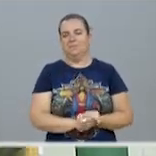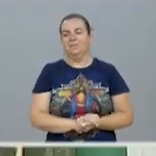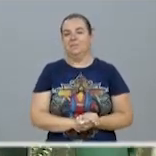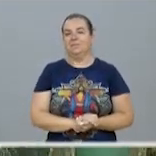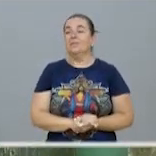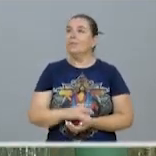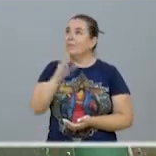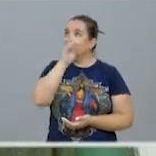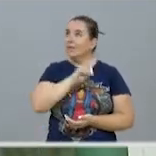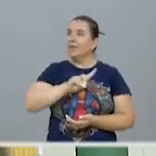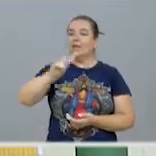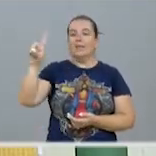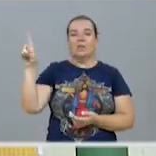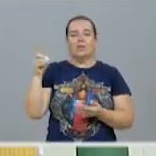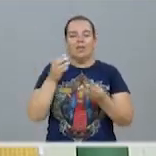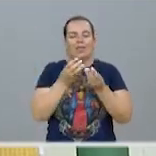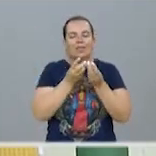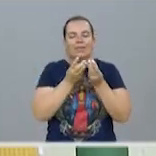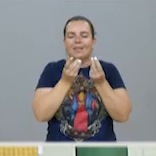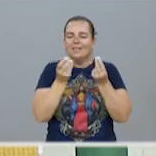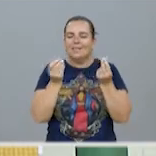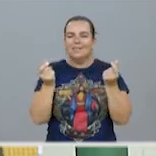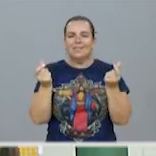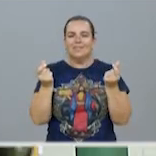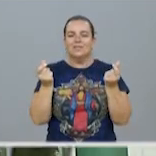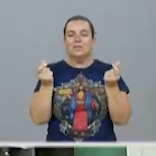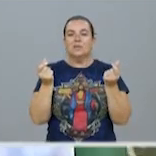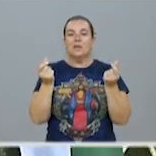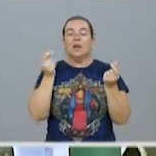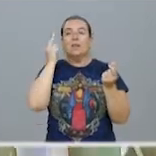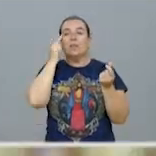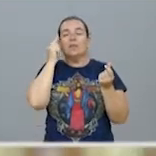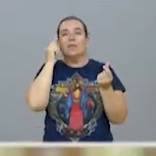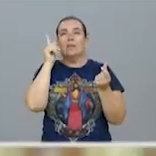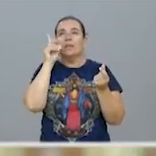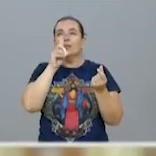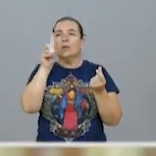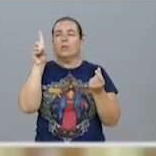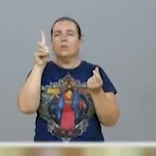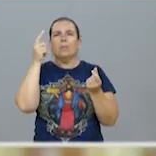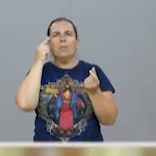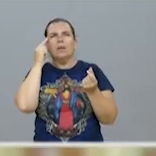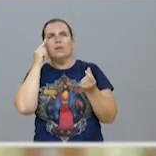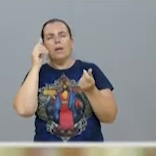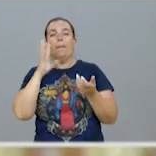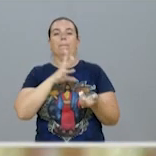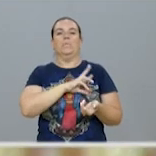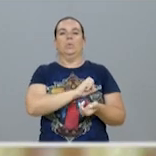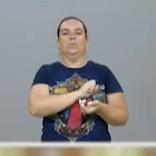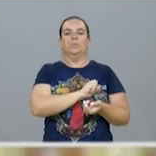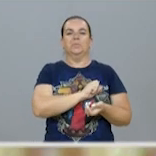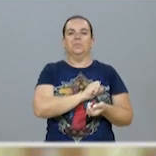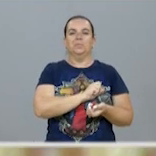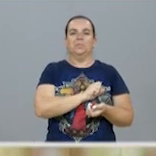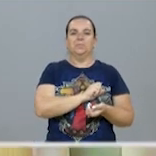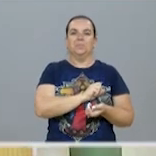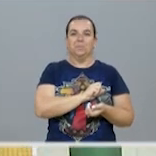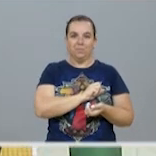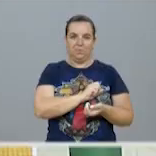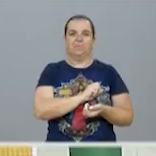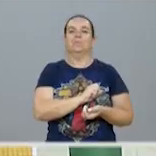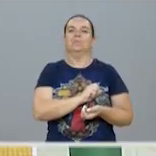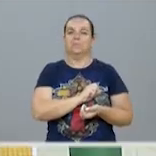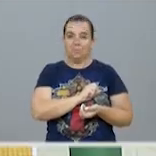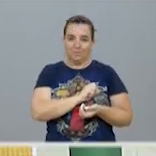Deus é tão delicado. Deus, se você pensar em Deus, você pensa em amor, e o amor verdadeiro é